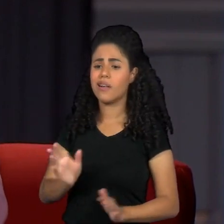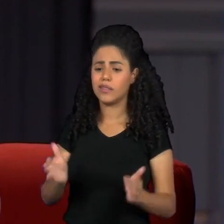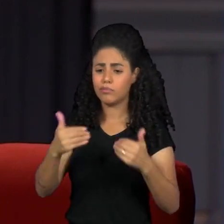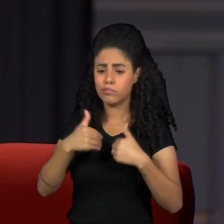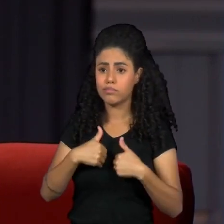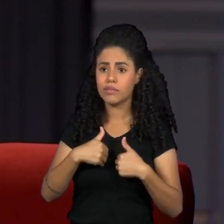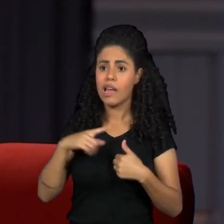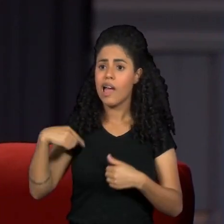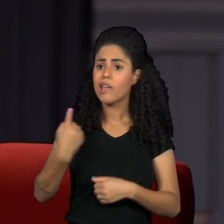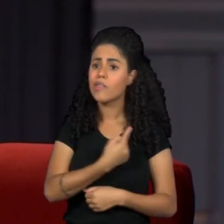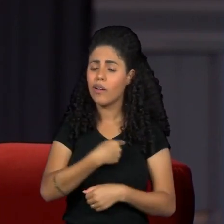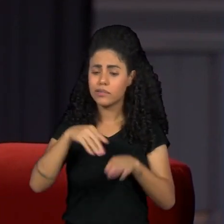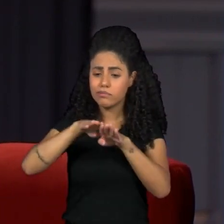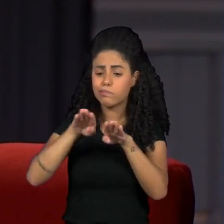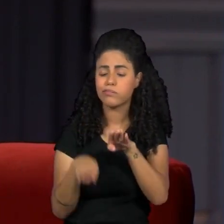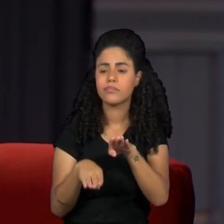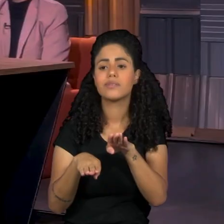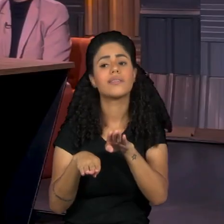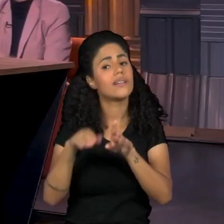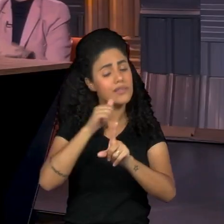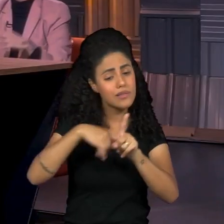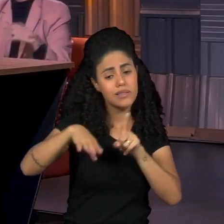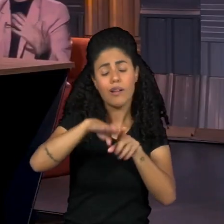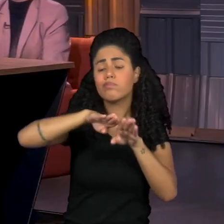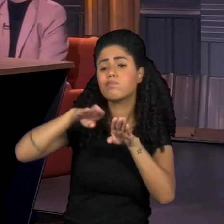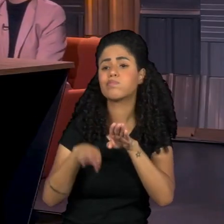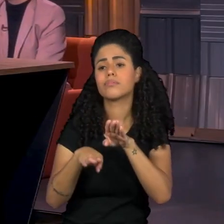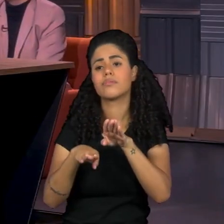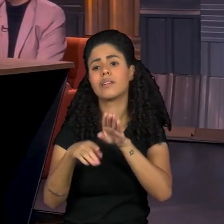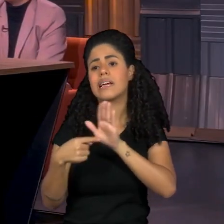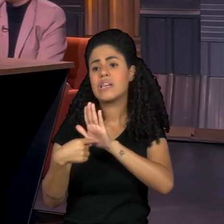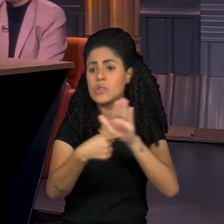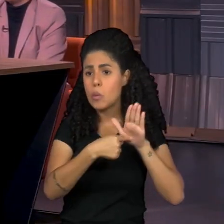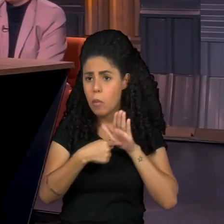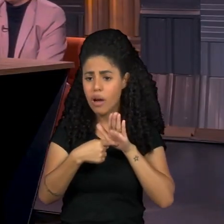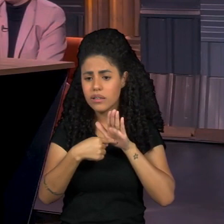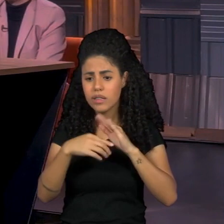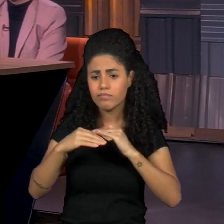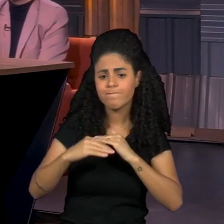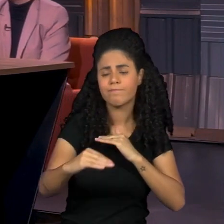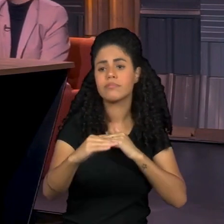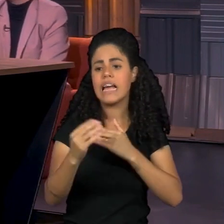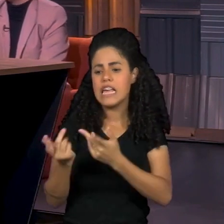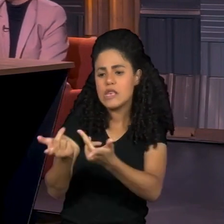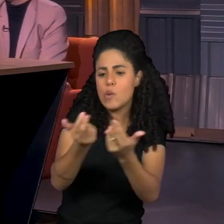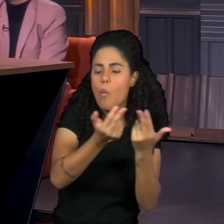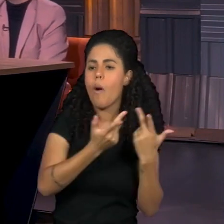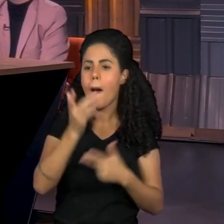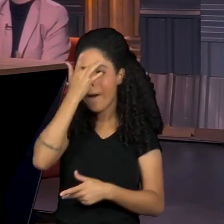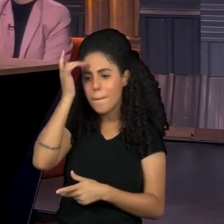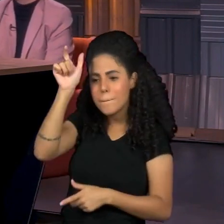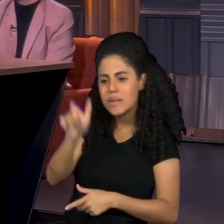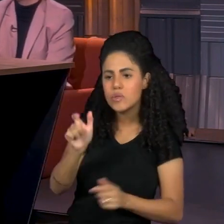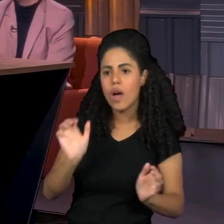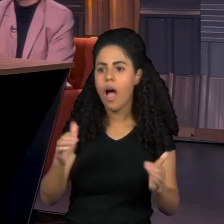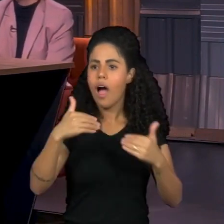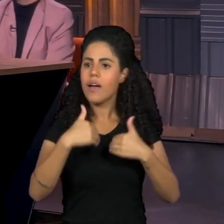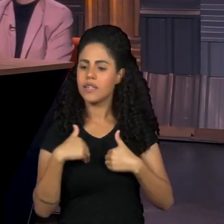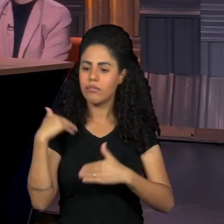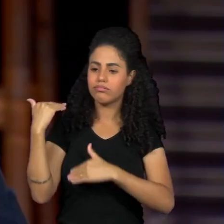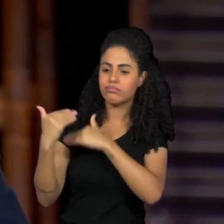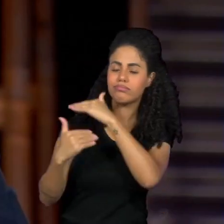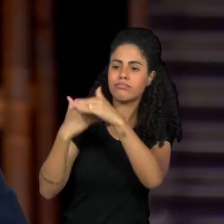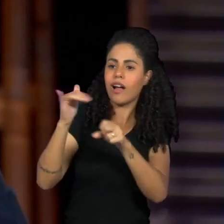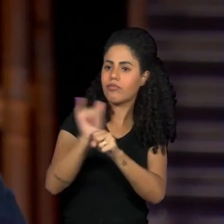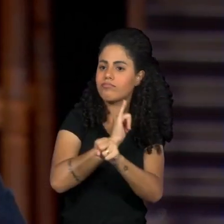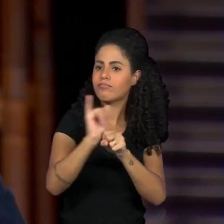nossa desigualdade social. Que Claro. não oferece uma estrutura Lógico. para que aquele autista possa se desenvolver. E aí isso